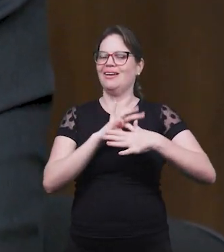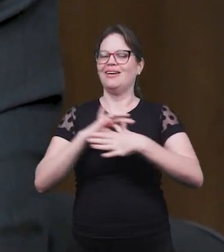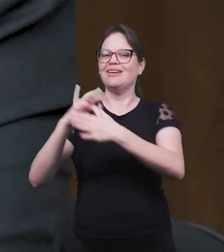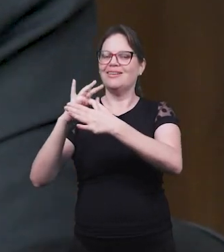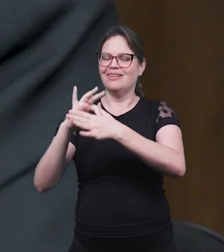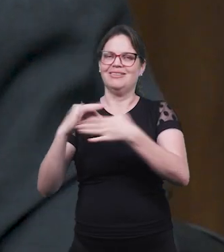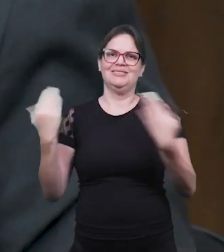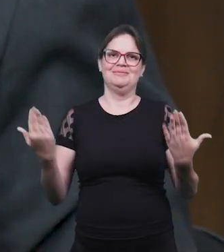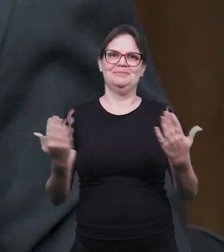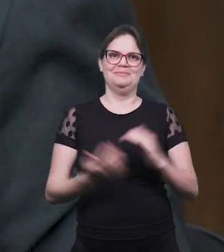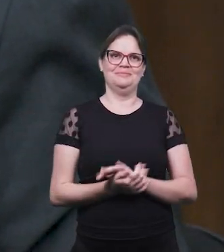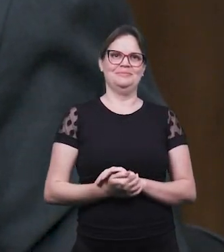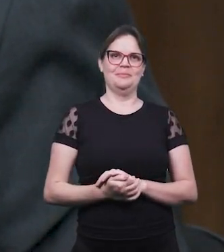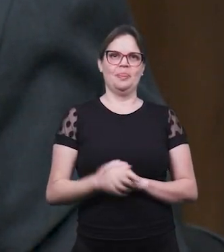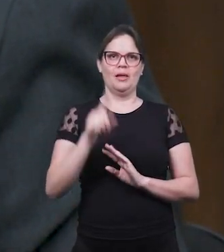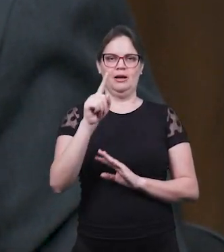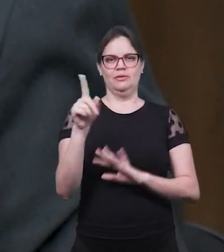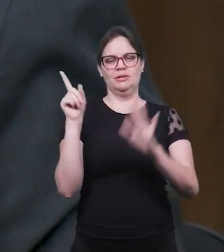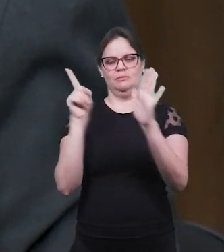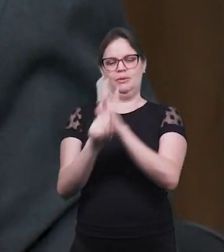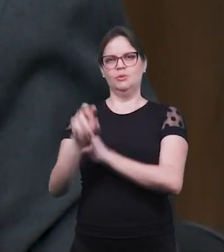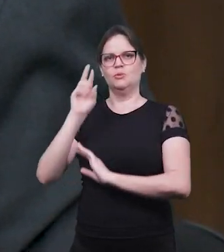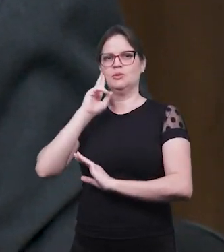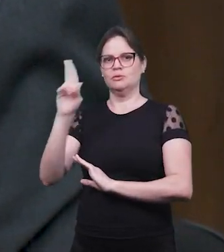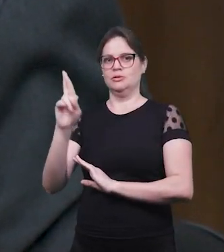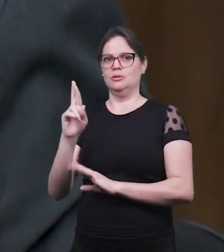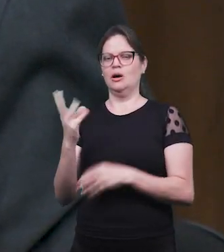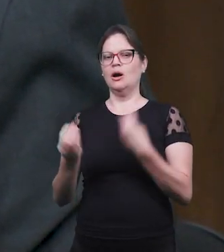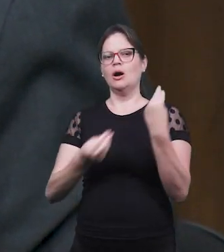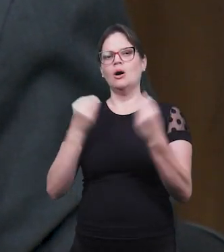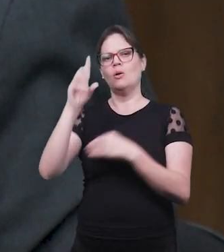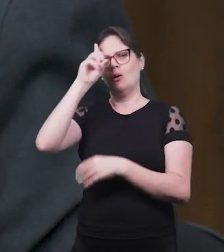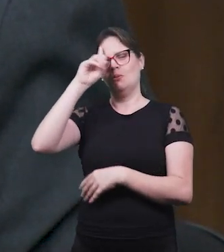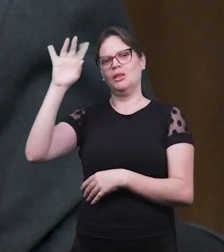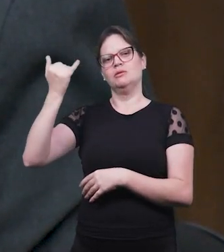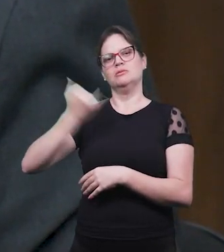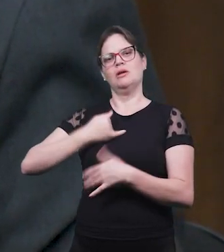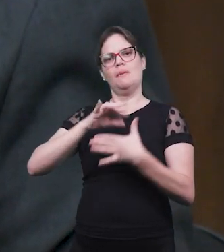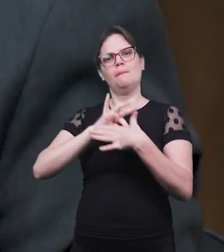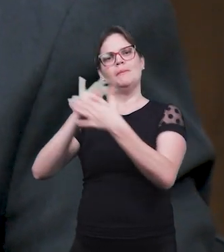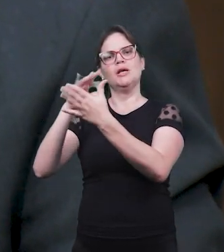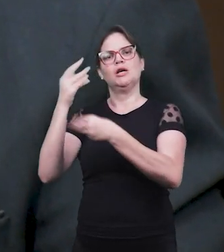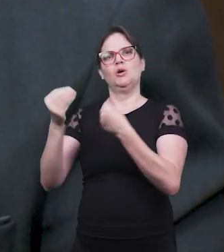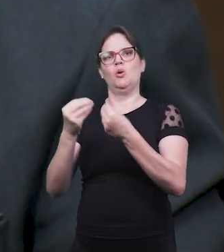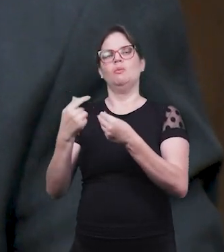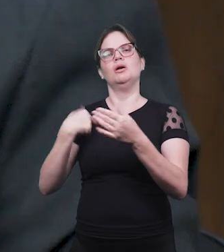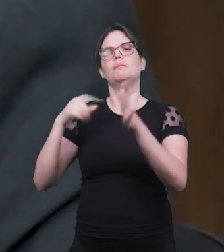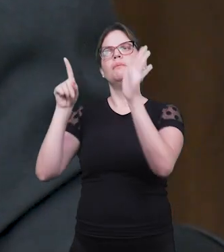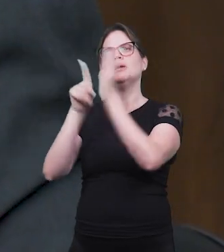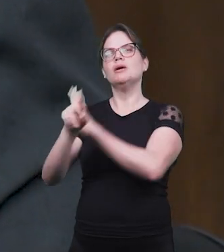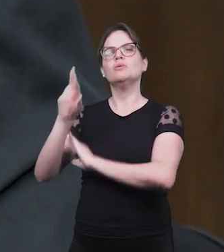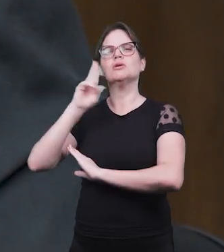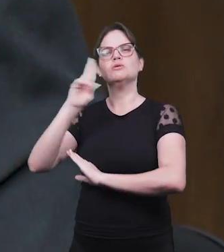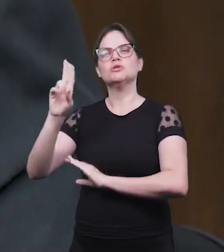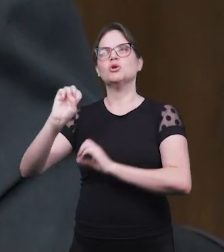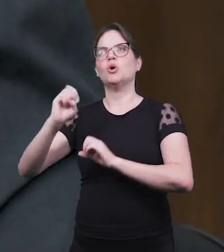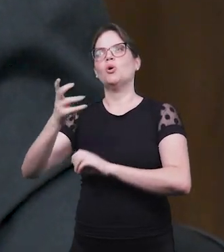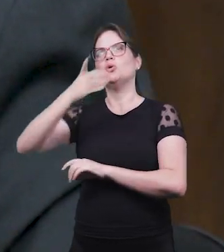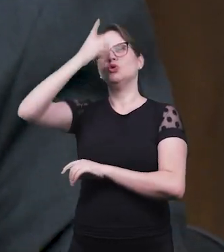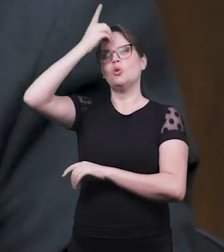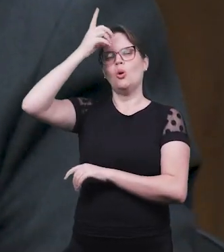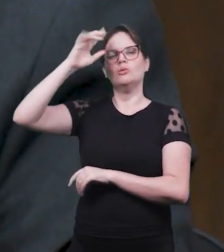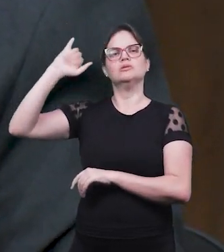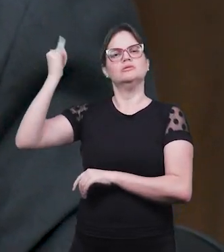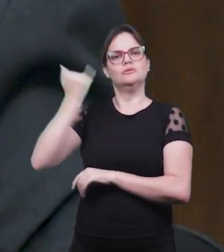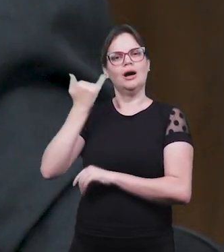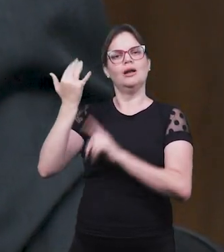nessa. Então, você pergunta ao Senhor. Há duas maneiras de Deus nos conduzir. Uma, através da consulta, através dos dons, ele fala, vai por